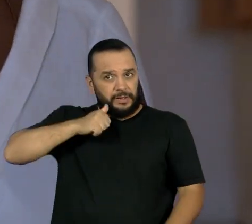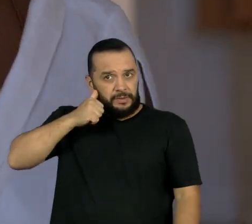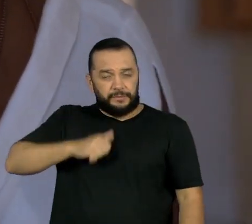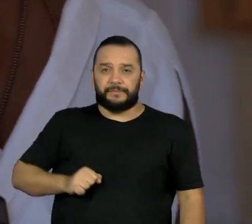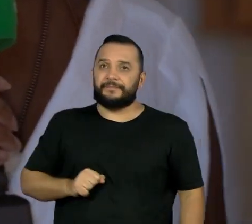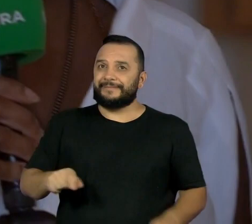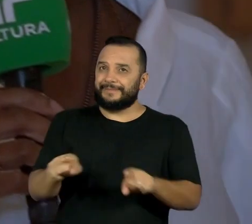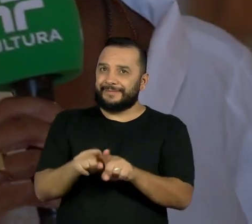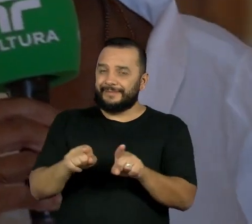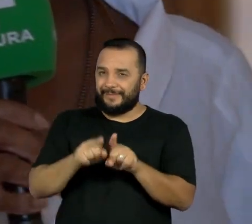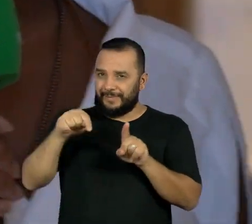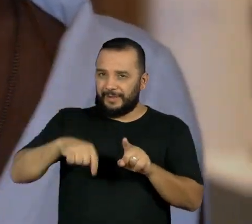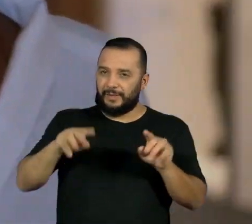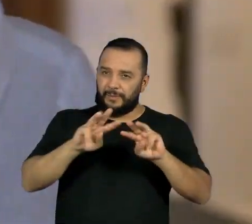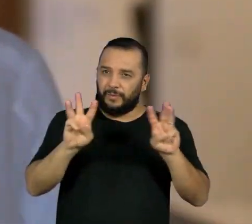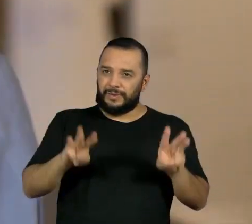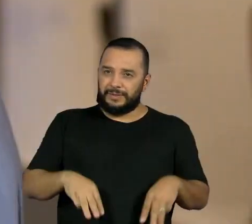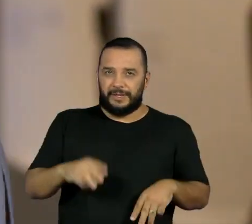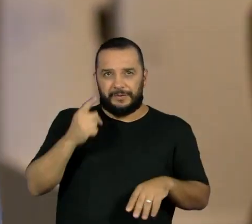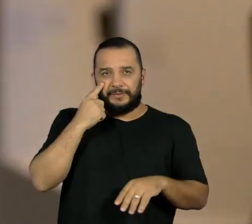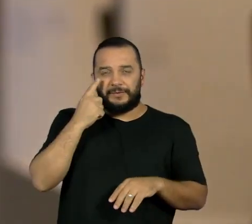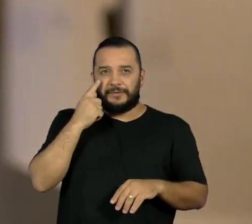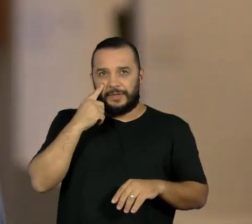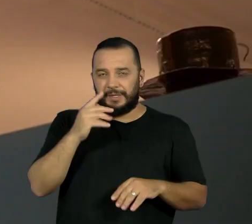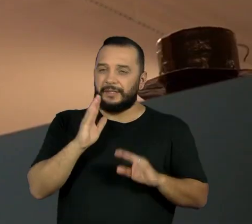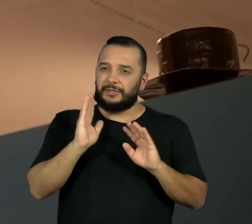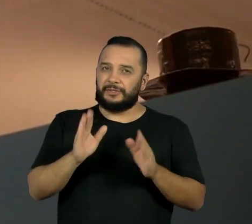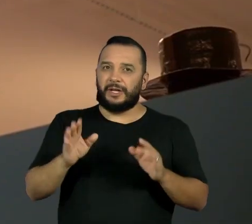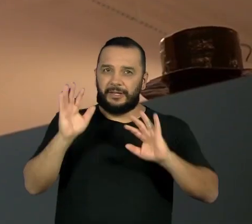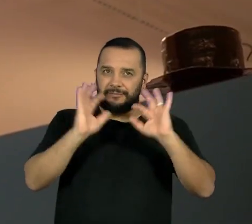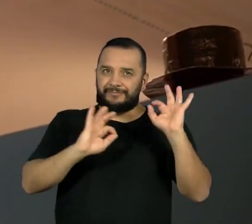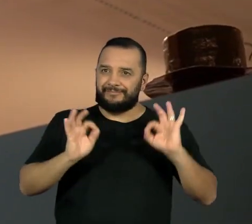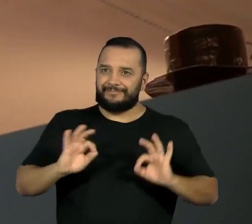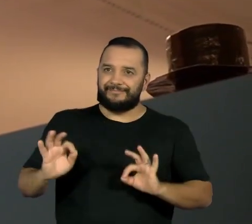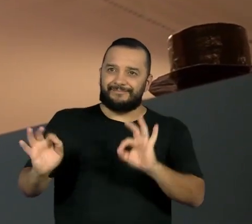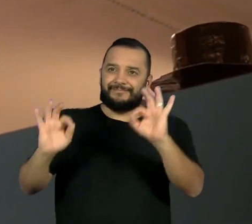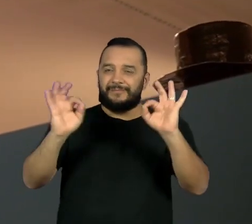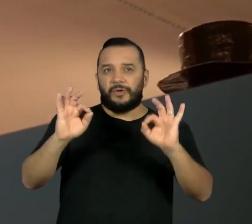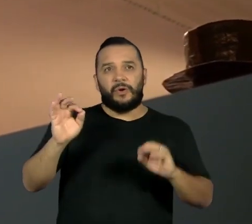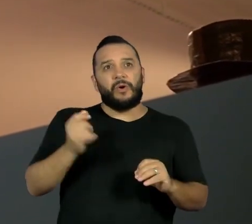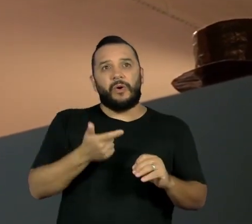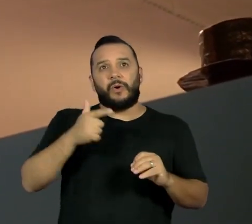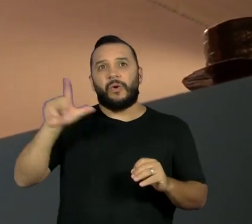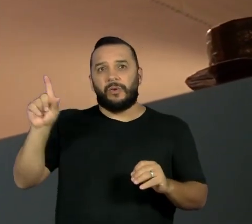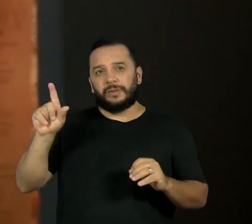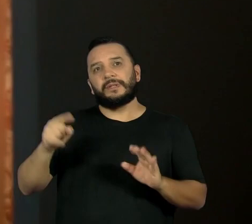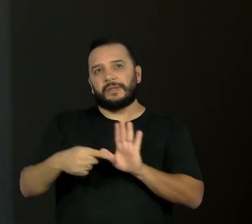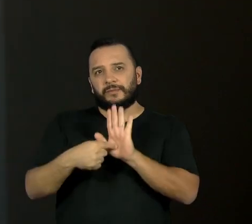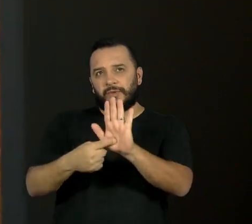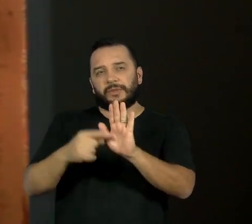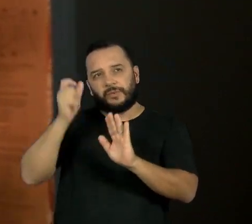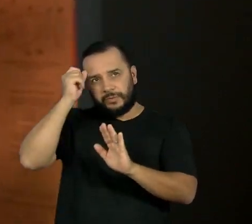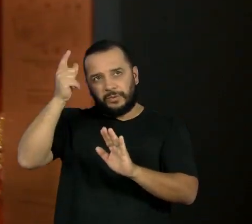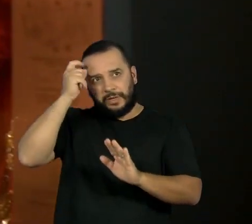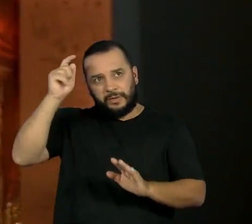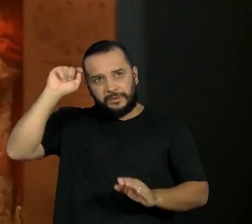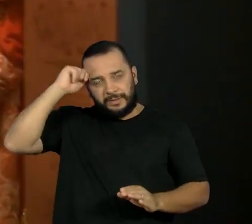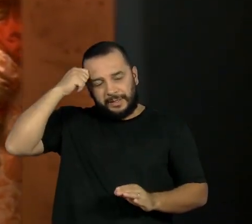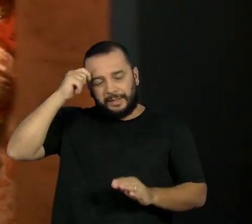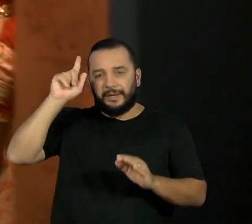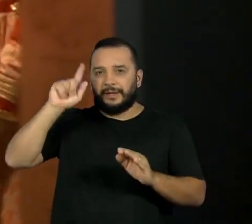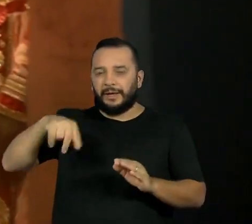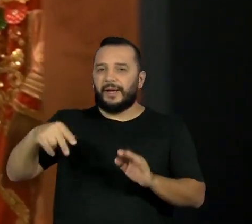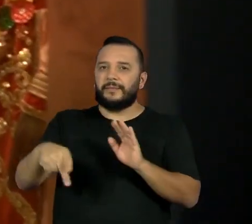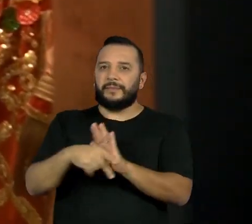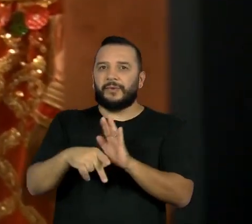nós podemos ver indumentárias que se relacionam com outras manifestações culturais negras, como por exemplo o maracatu.